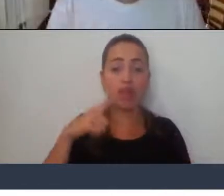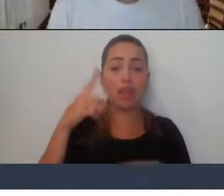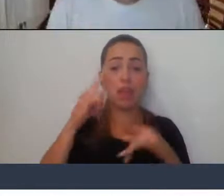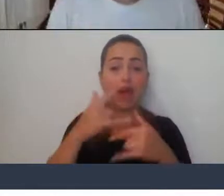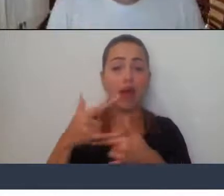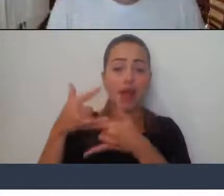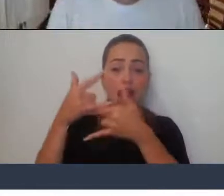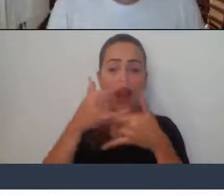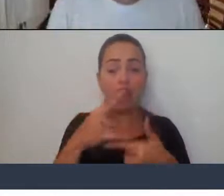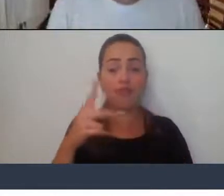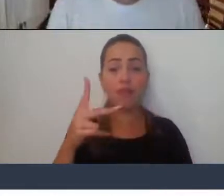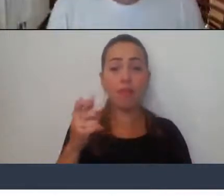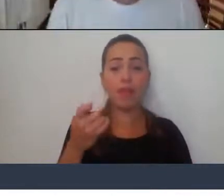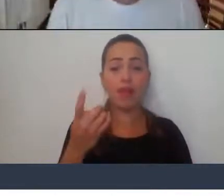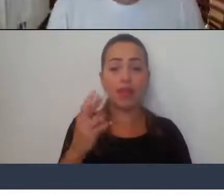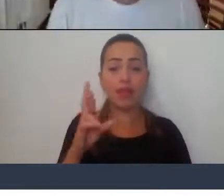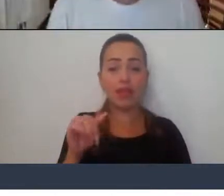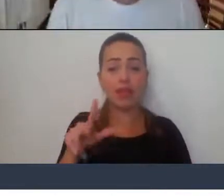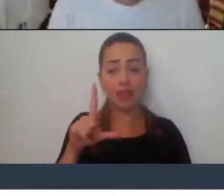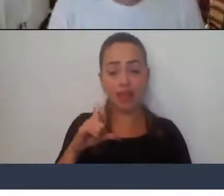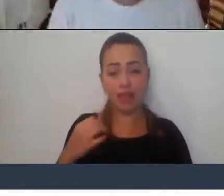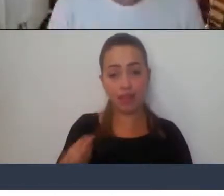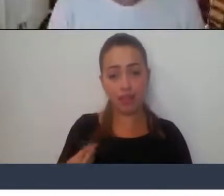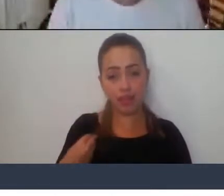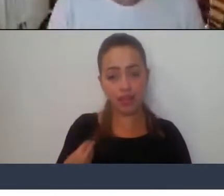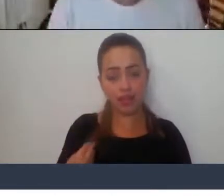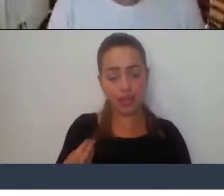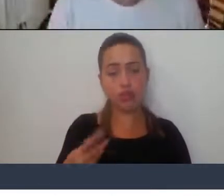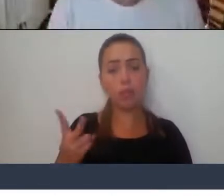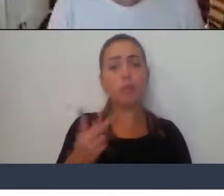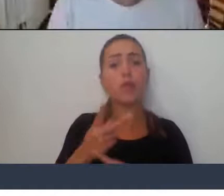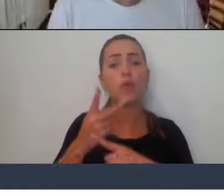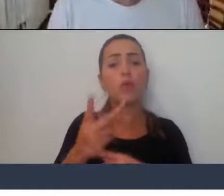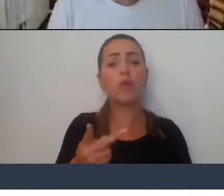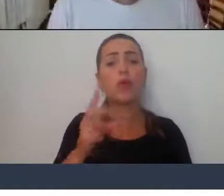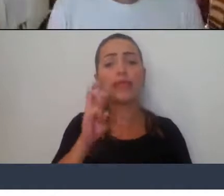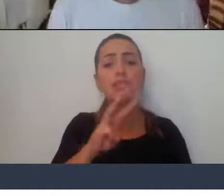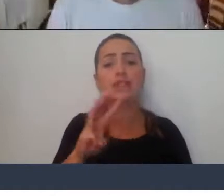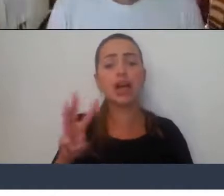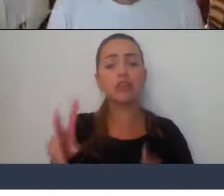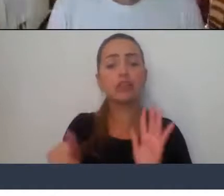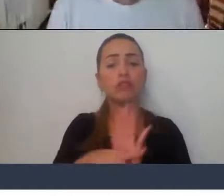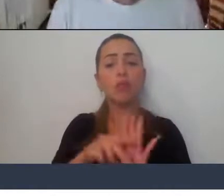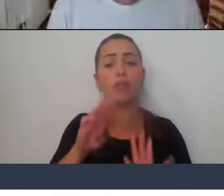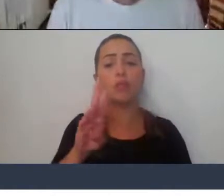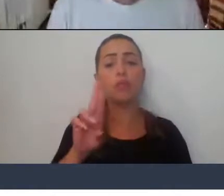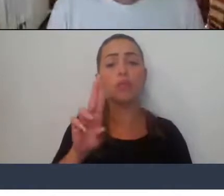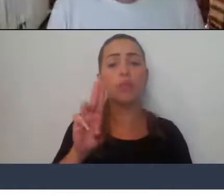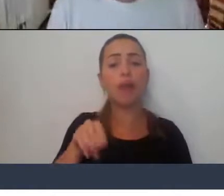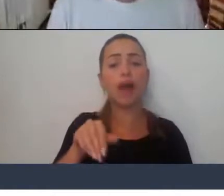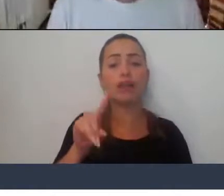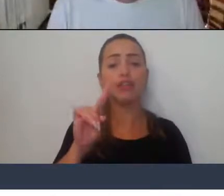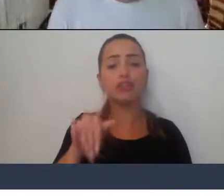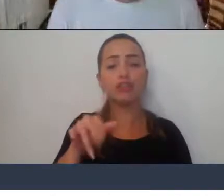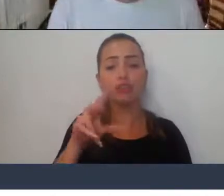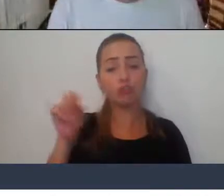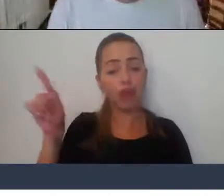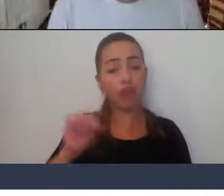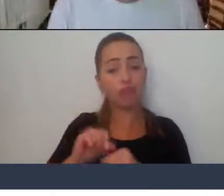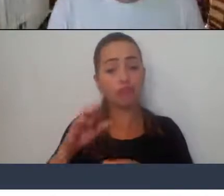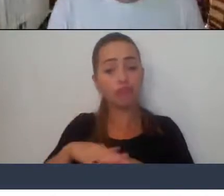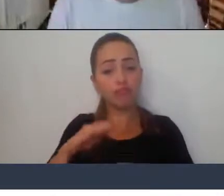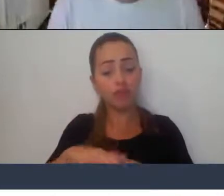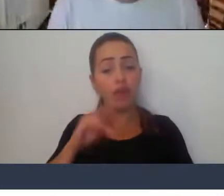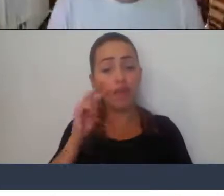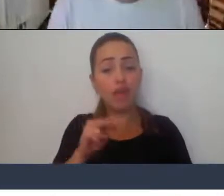site do festival que eu pus aí no site, procura no terceiro festival o site sobre Brumadinho. Foi um site que ela dirigiu. Vocês vão ver